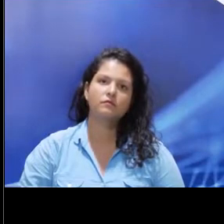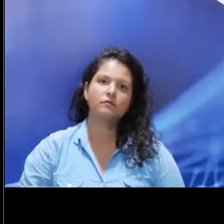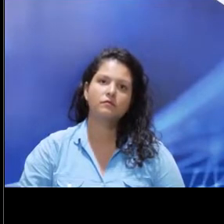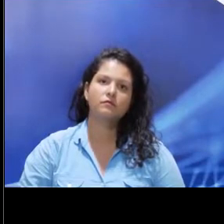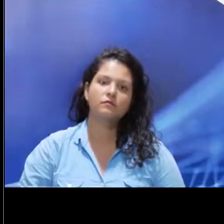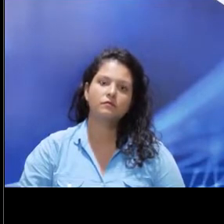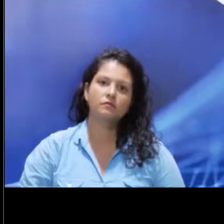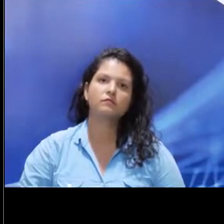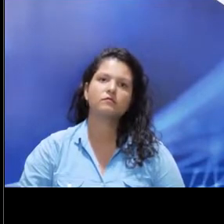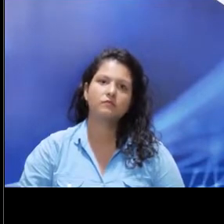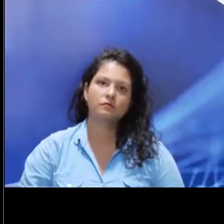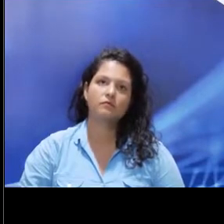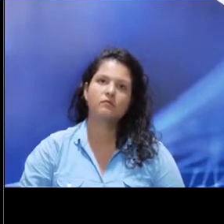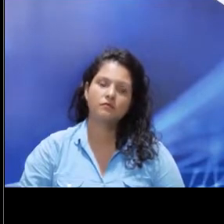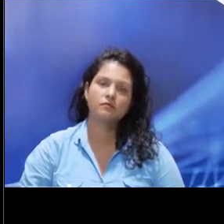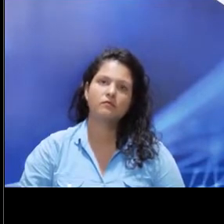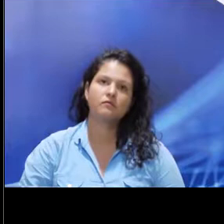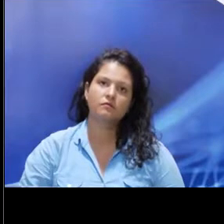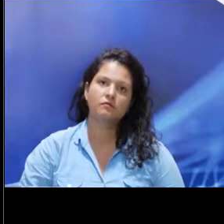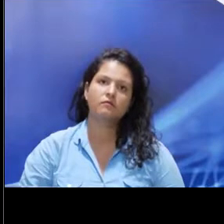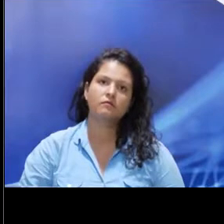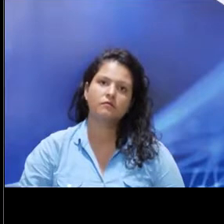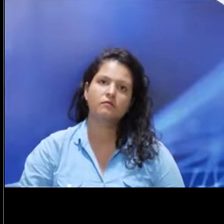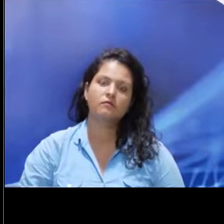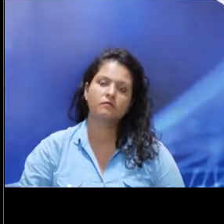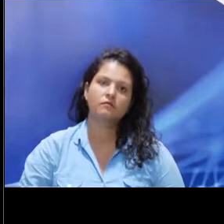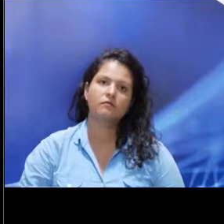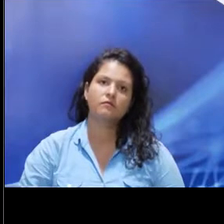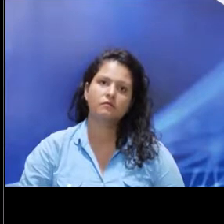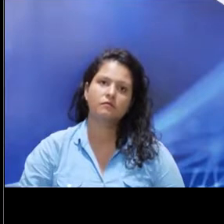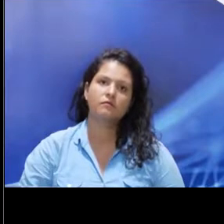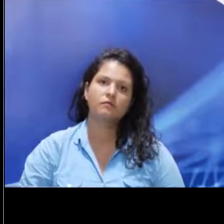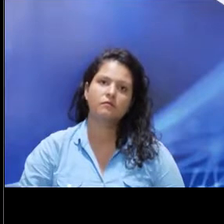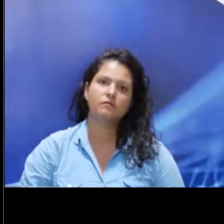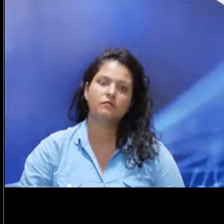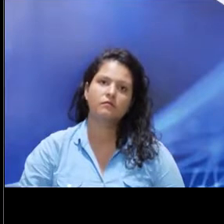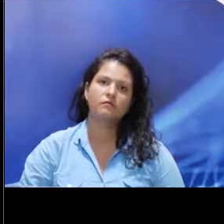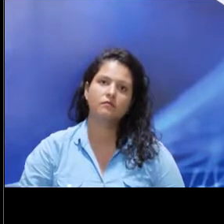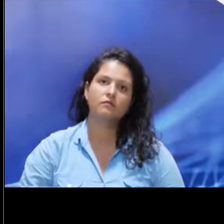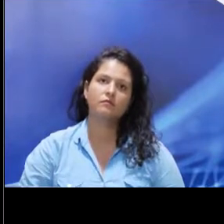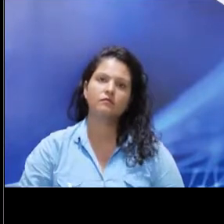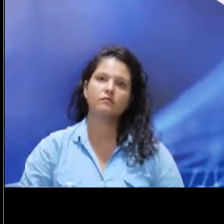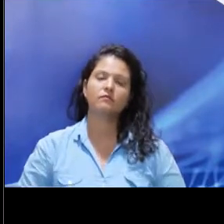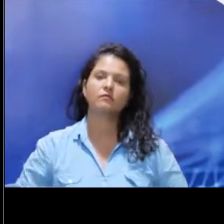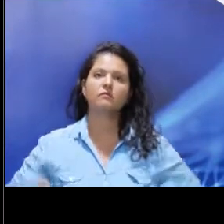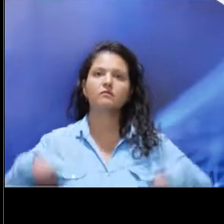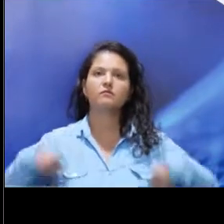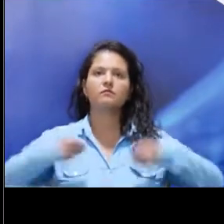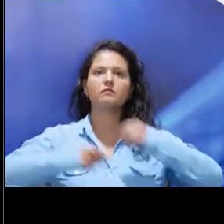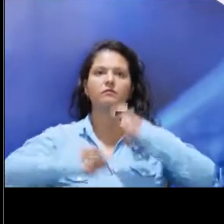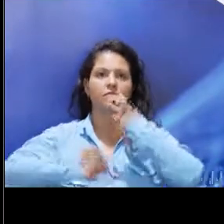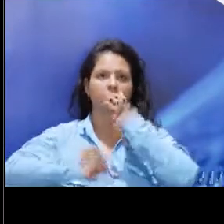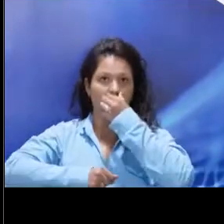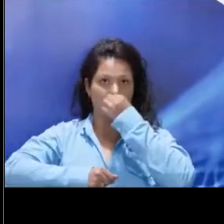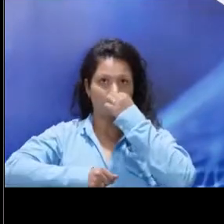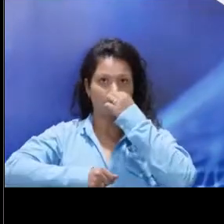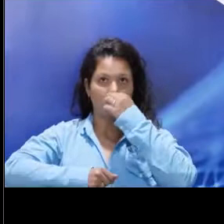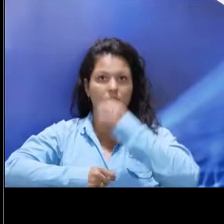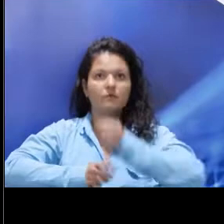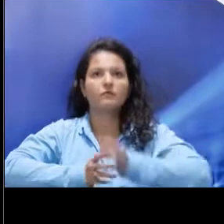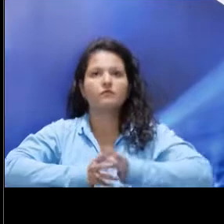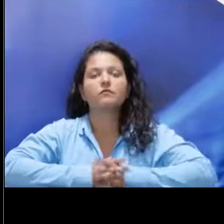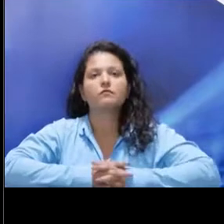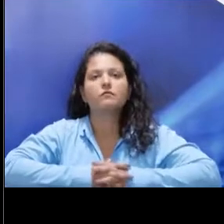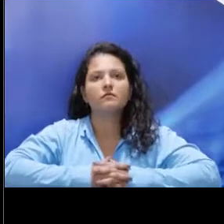silo, tá? Consegue evitar também perdas e auxilia o processo. E eu gosto bastante de fazer o envelopamento do silo, deixar a